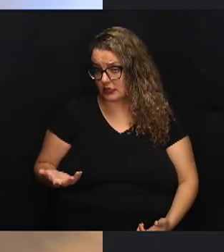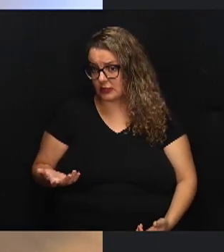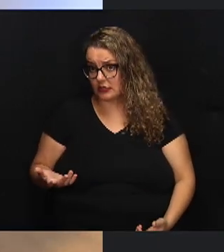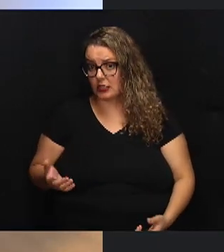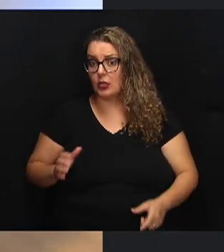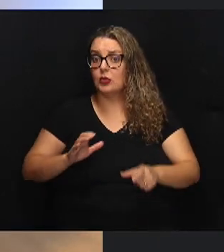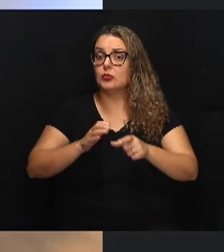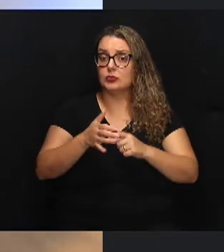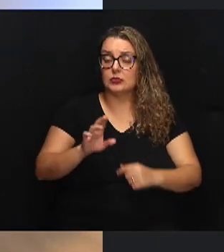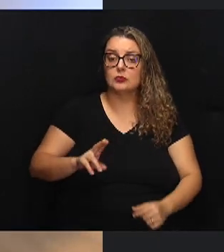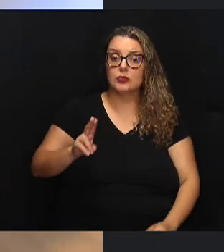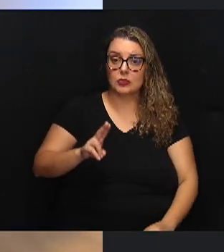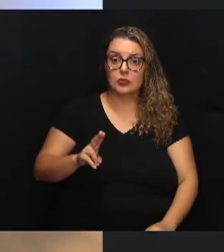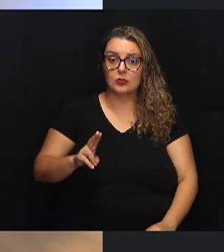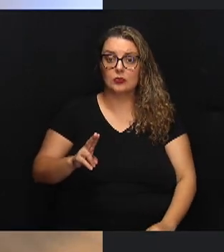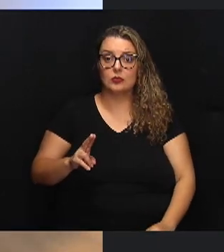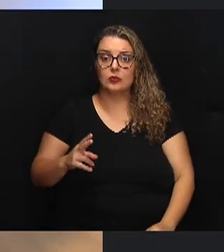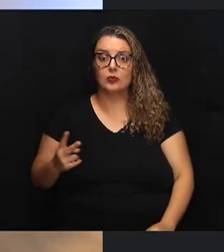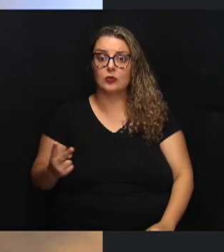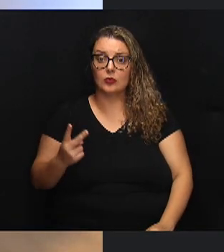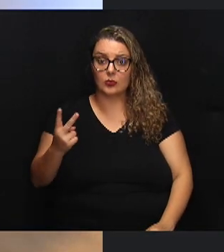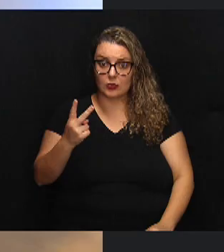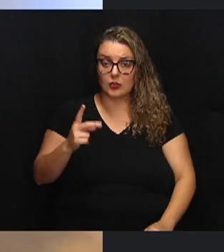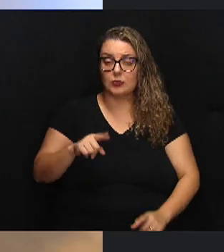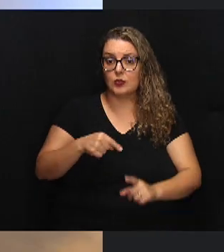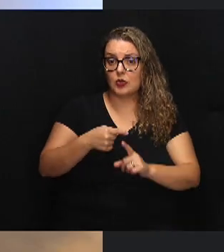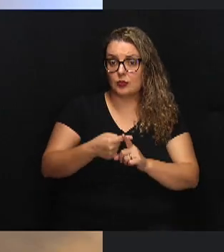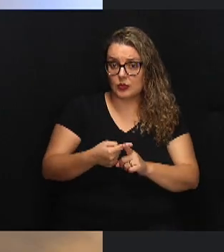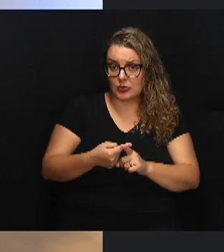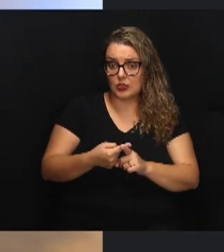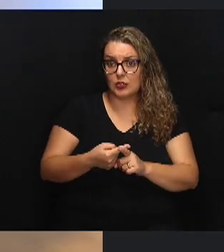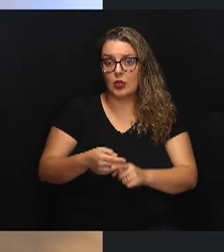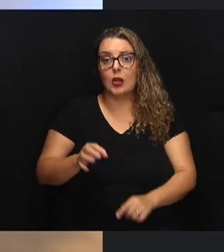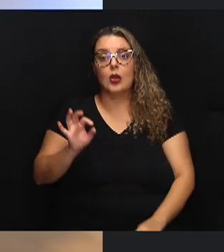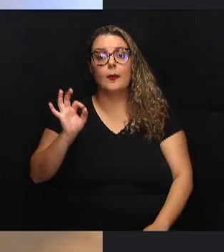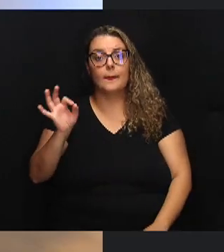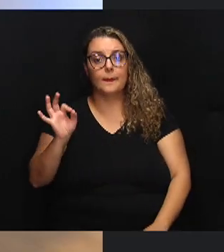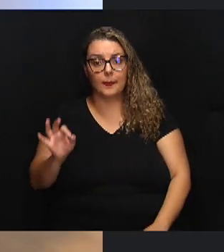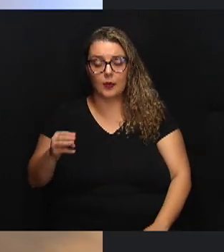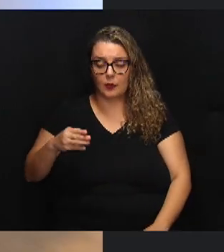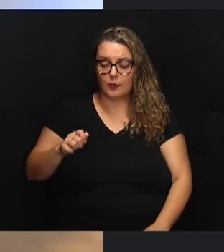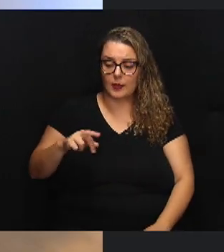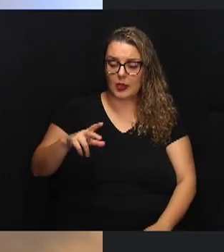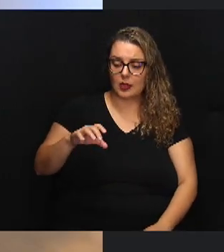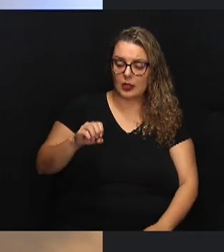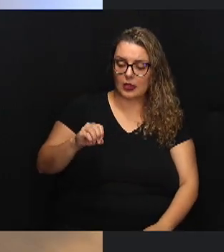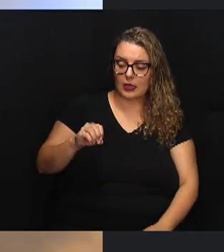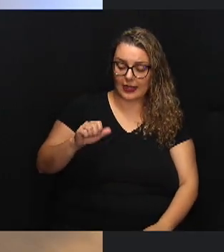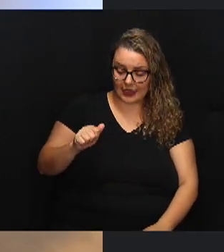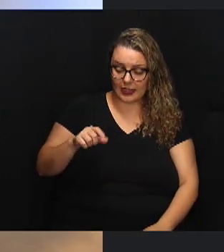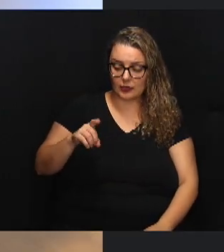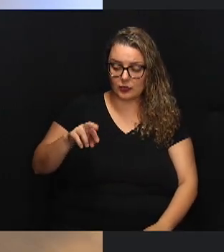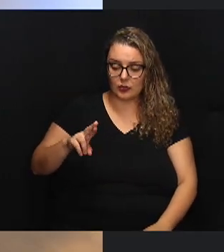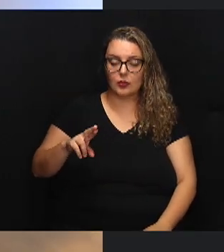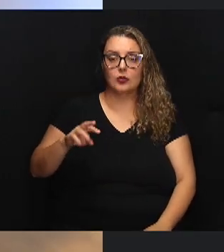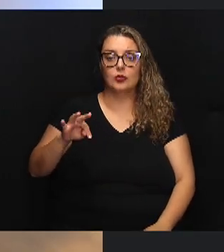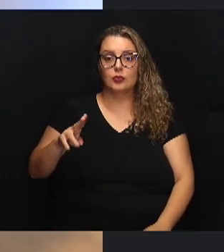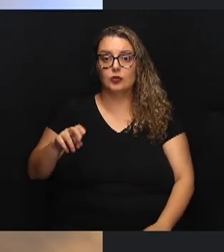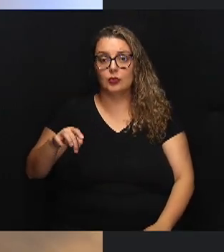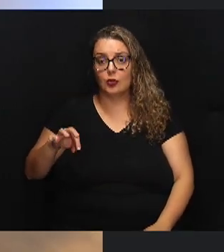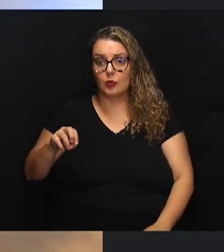a gente usa é que o valor preditivo positivo, então a chance de um marcador tumoral estar